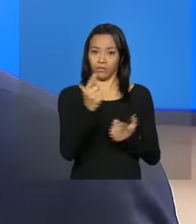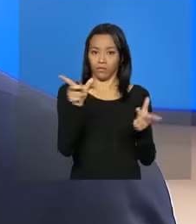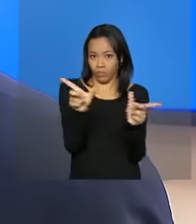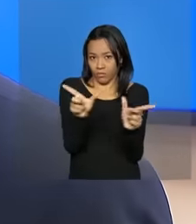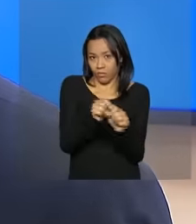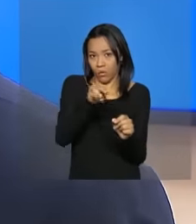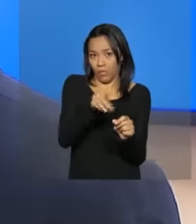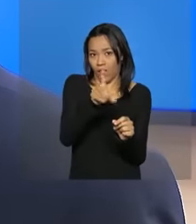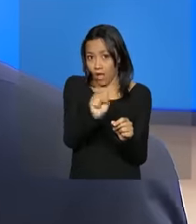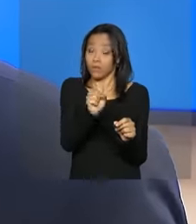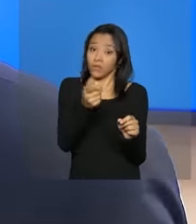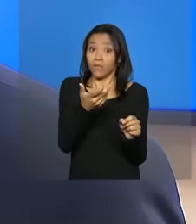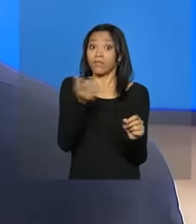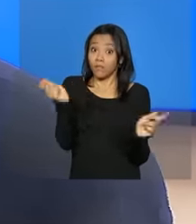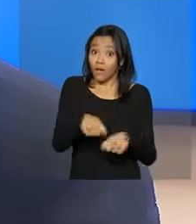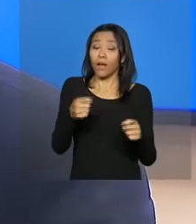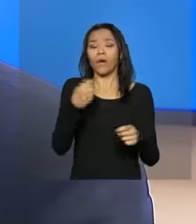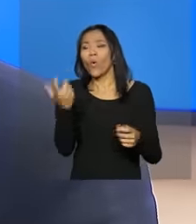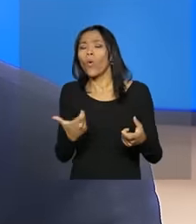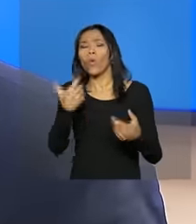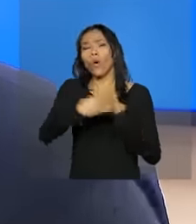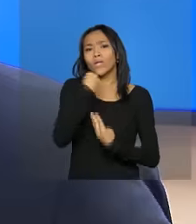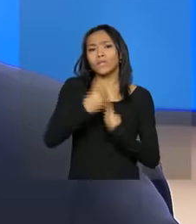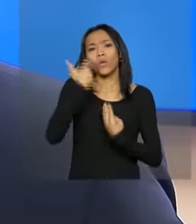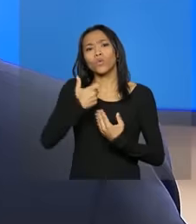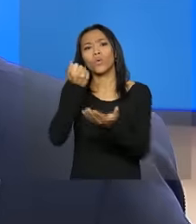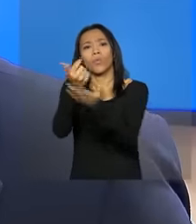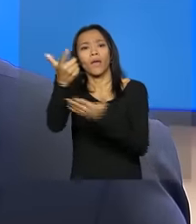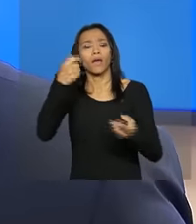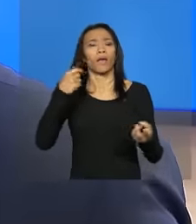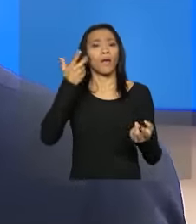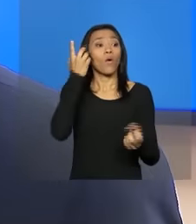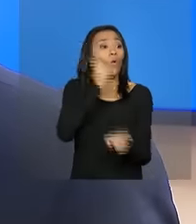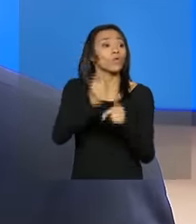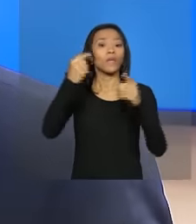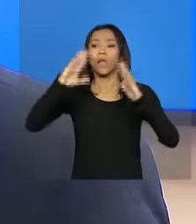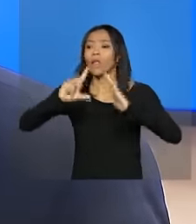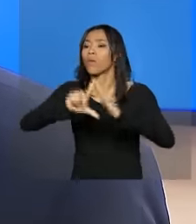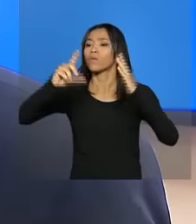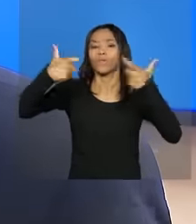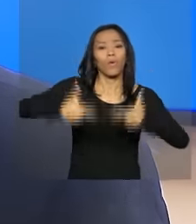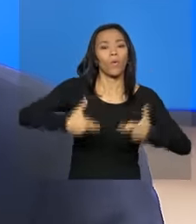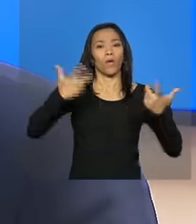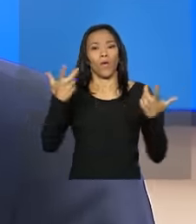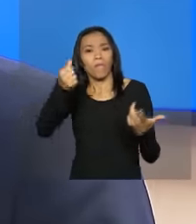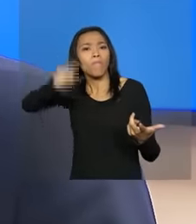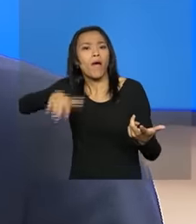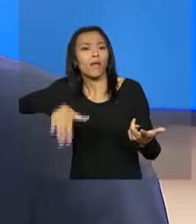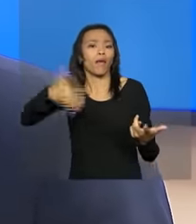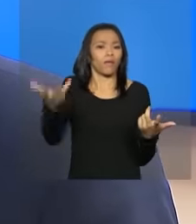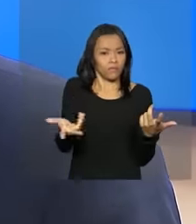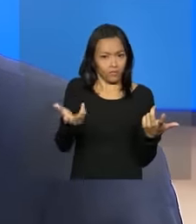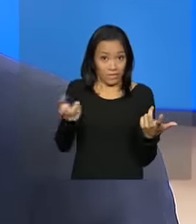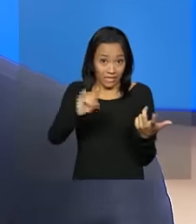todas as demais informações de onde comprar como fazer para encontrar isso no Mercado Faixa de preço eh se a